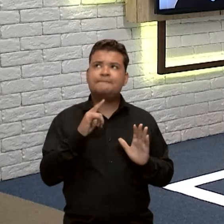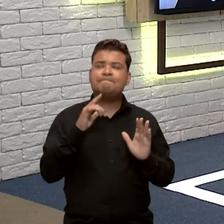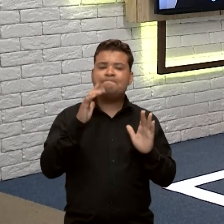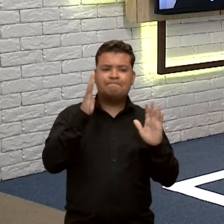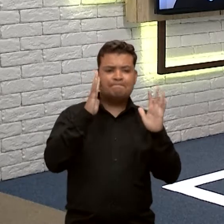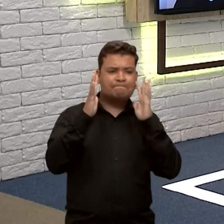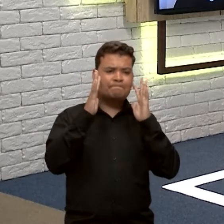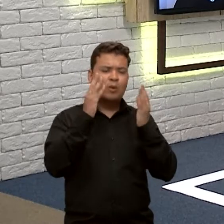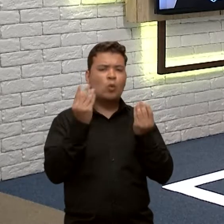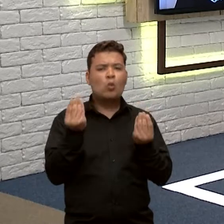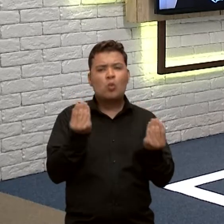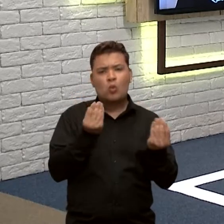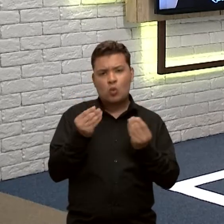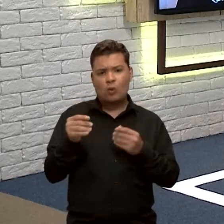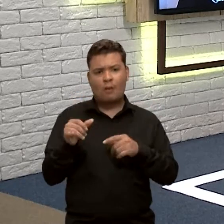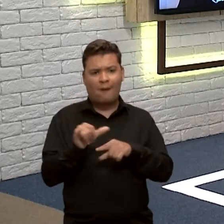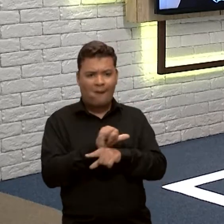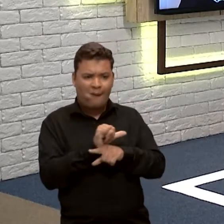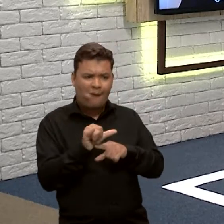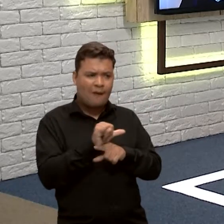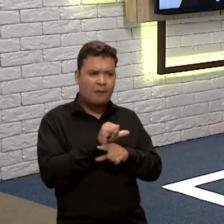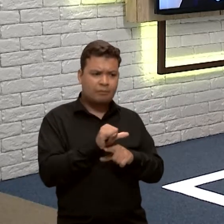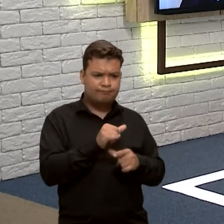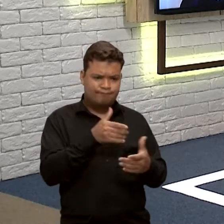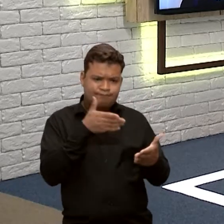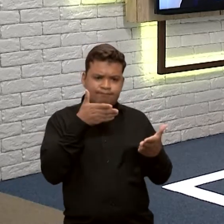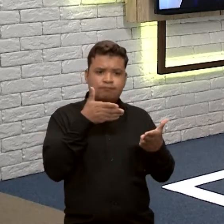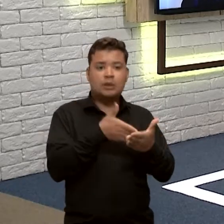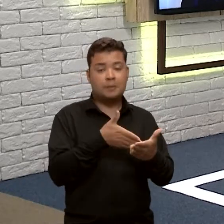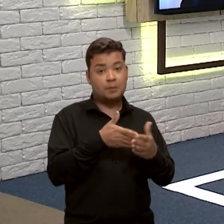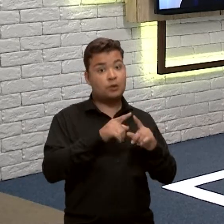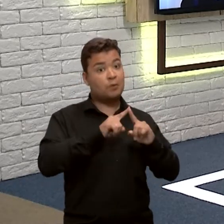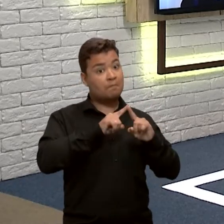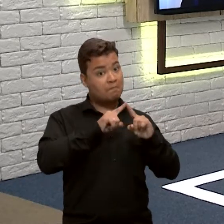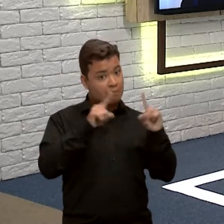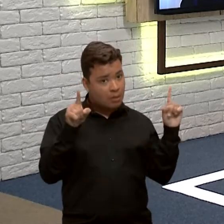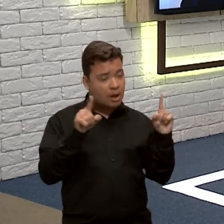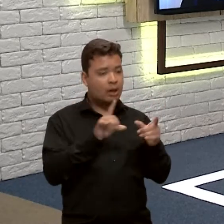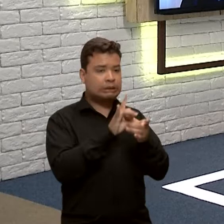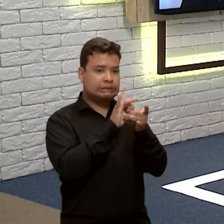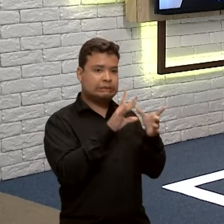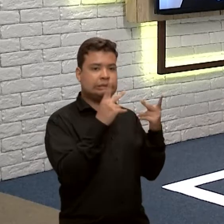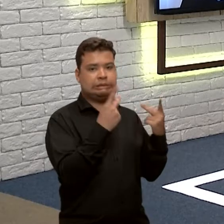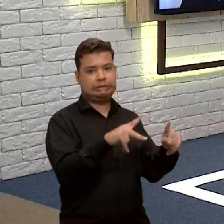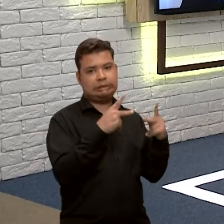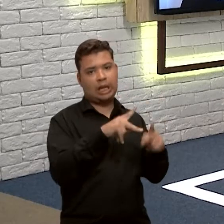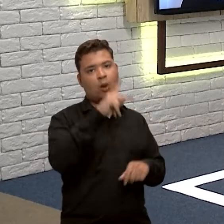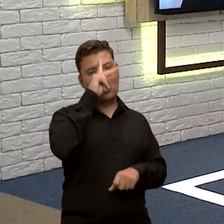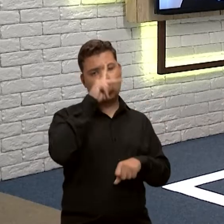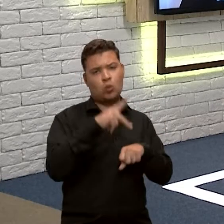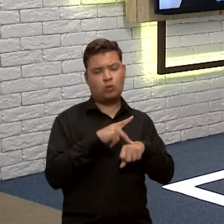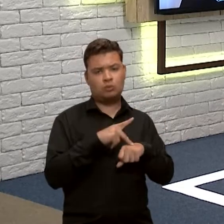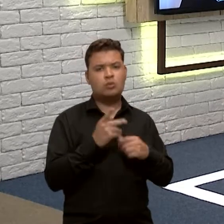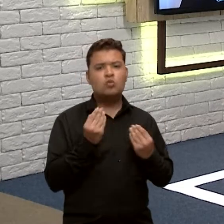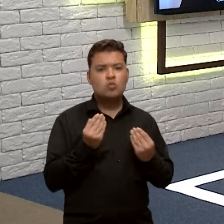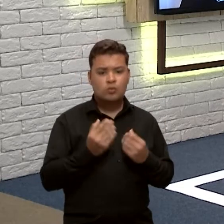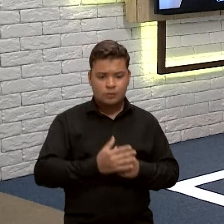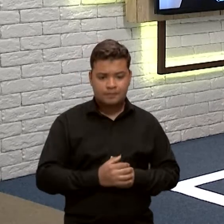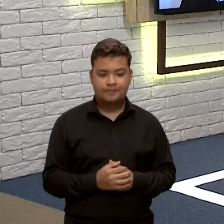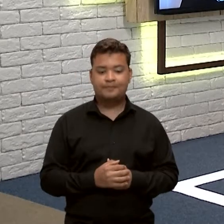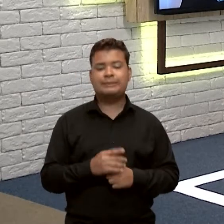como estabelecer limites, possibilitando a autonomia das crianças. A gente sabe que muitas vezes há uma